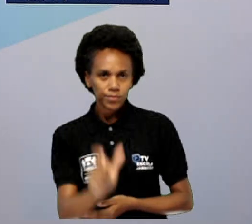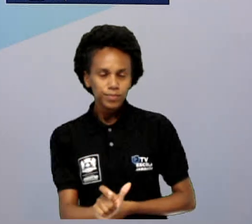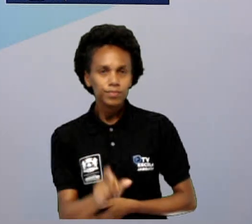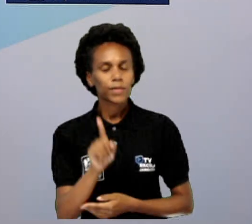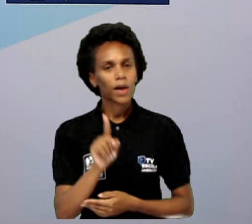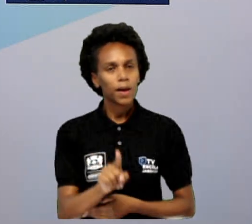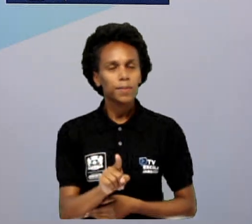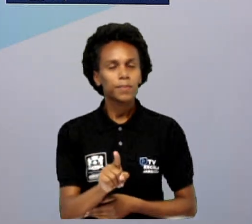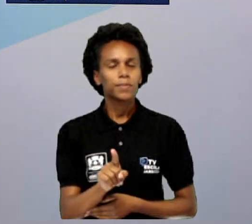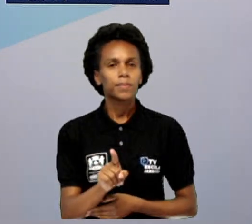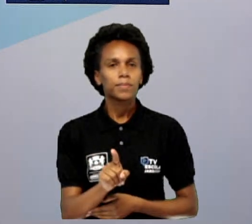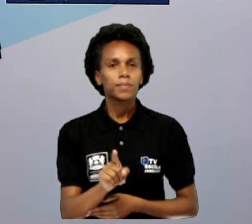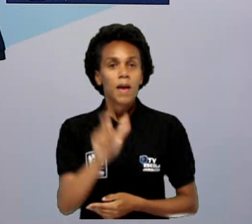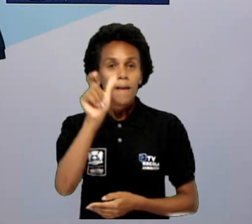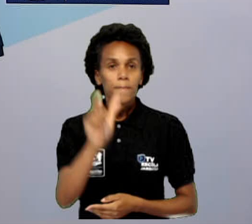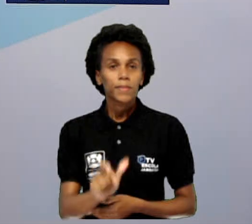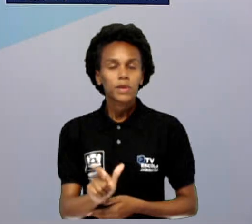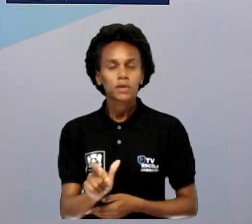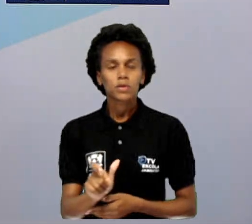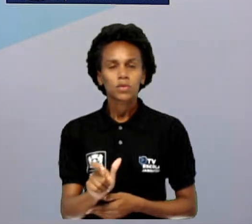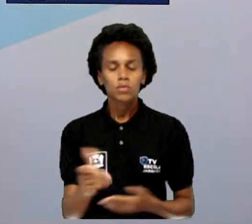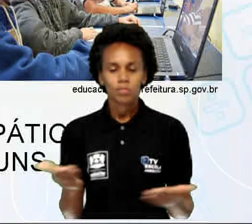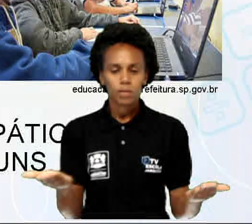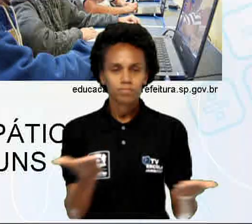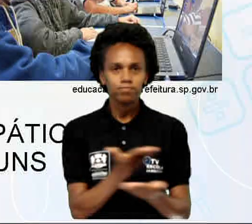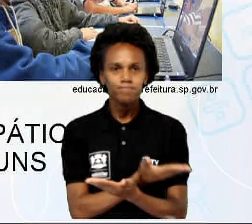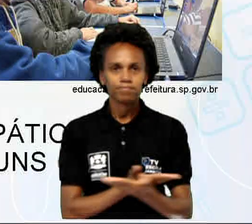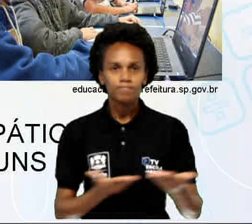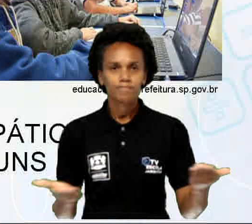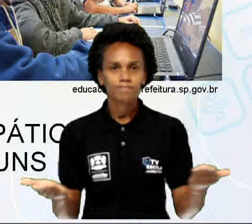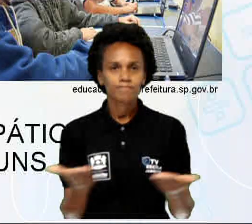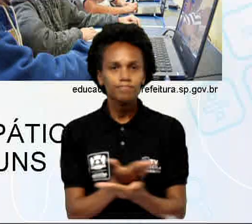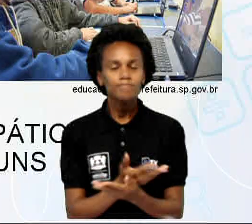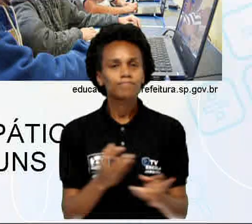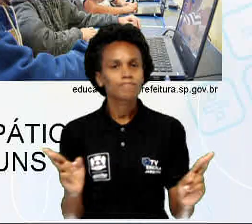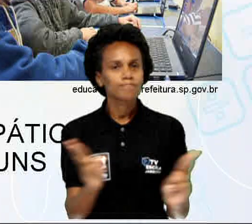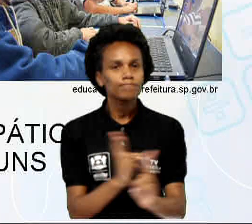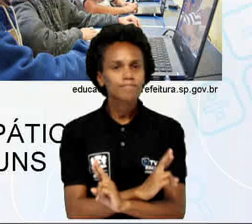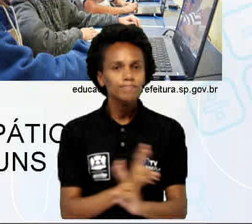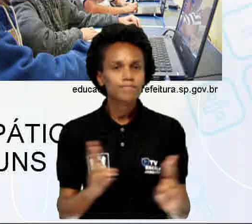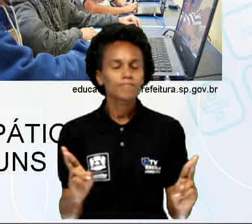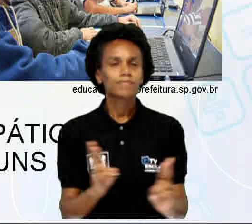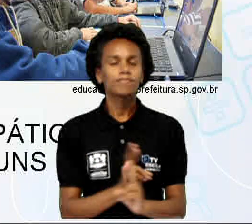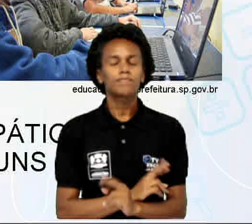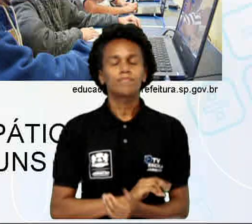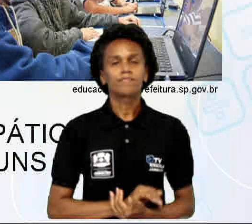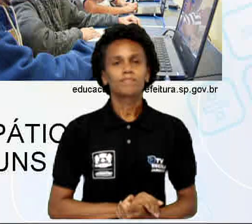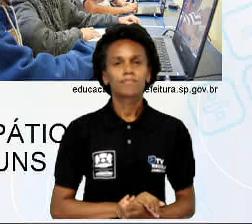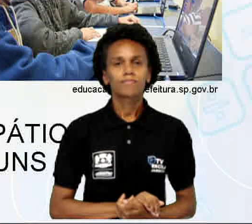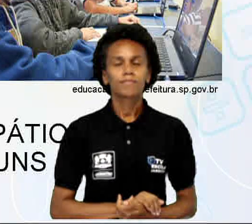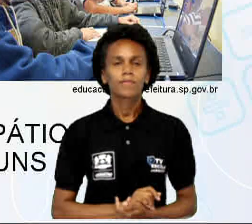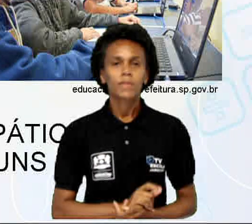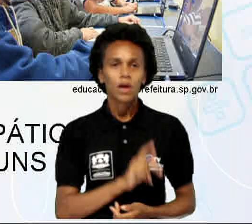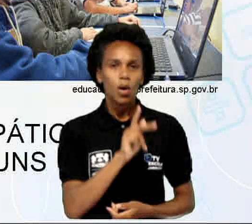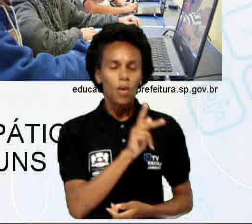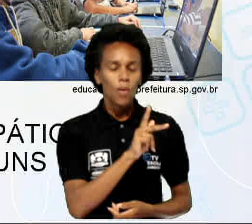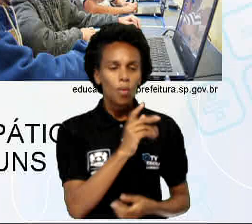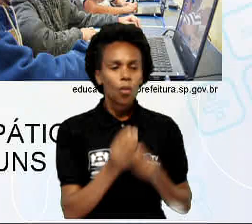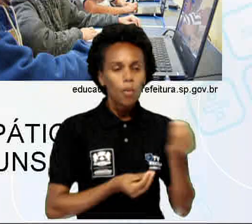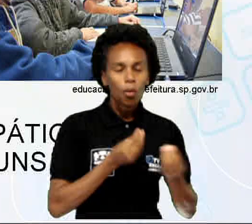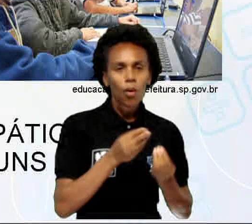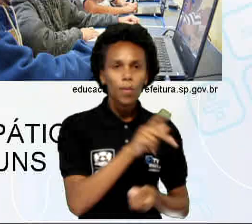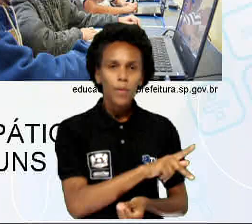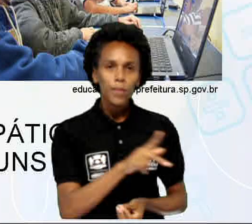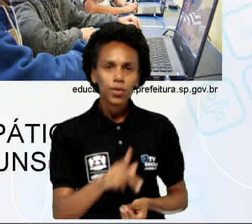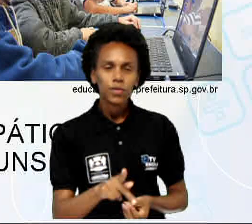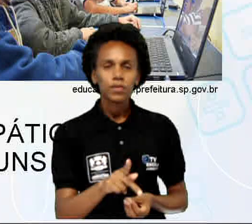entre professores e alunos e, vamos dizer assim, o que é que se vai ensinar, como é que se vai ensinar, não é